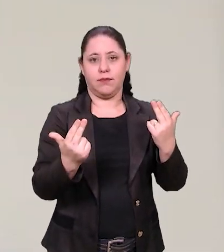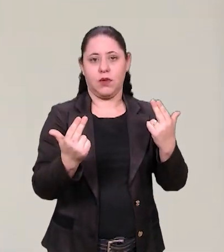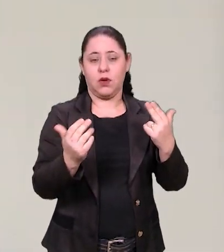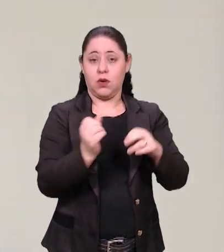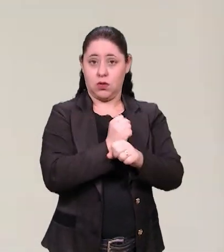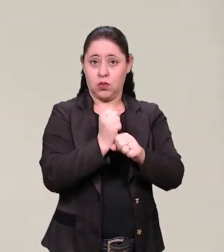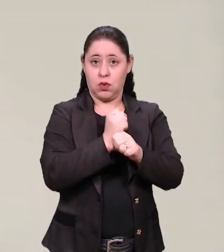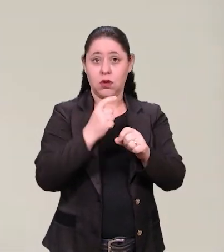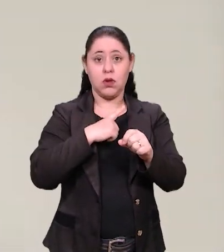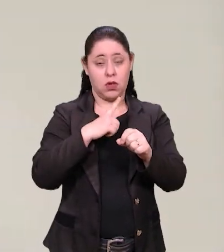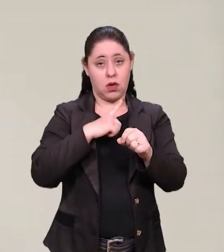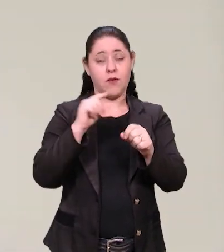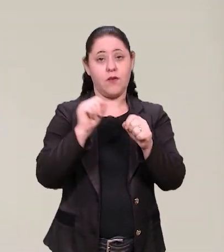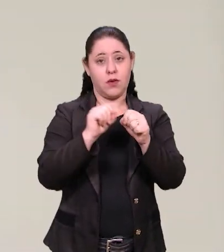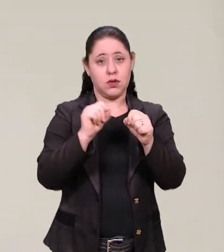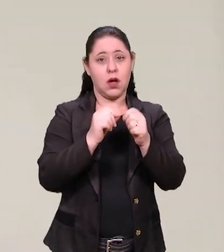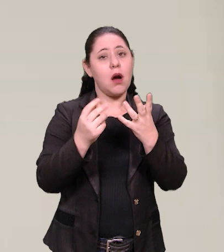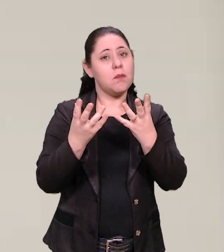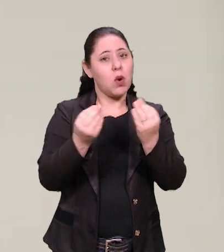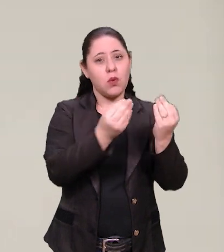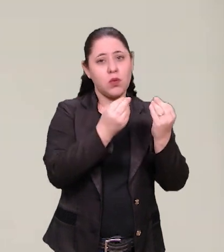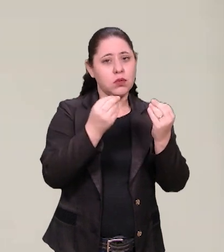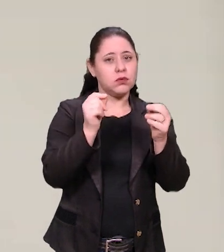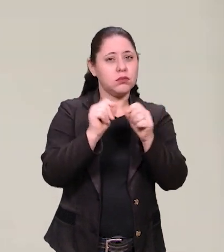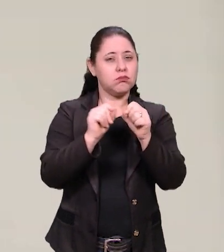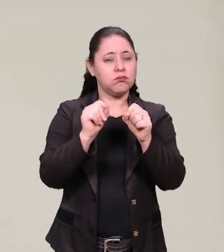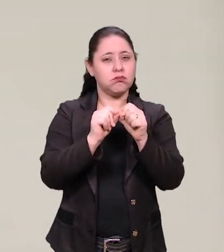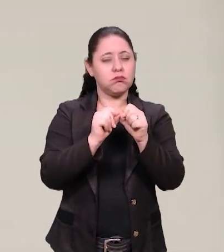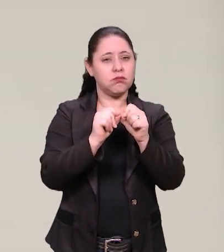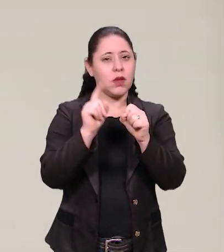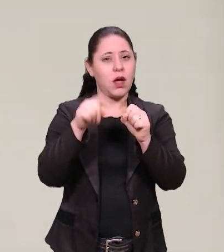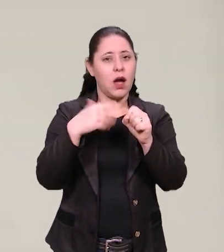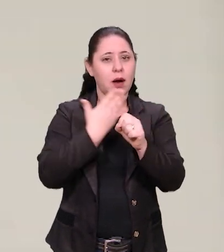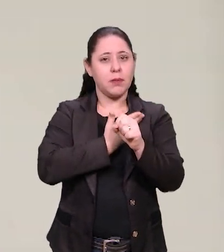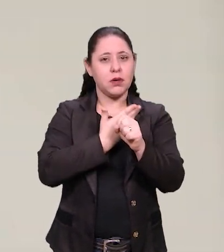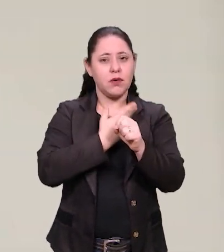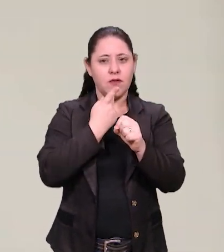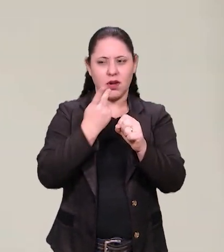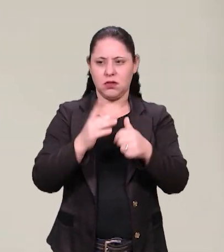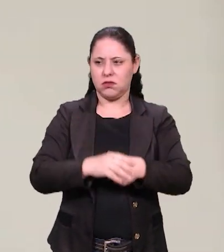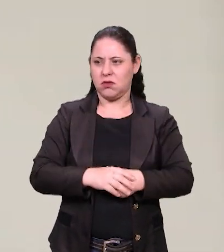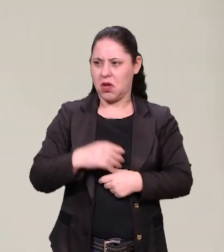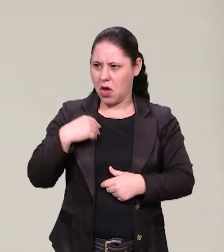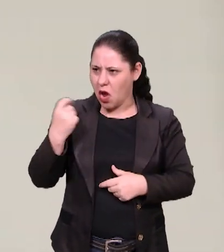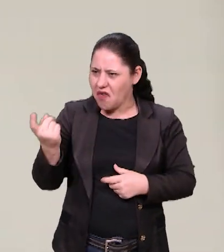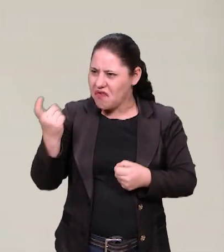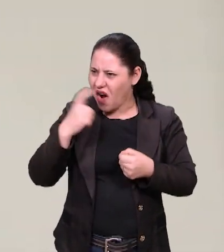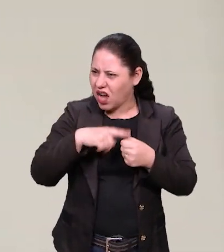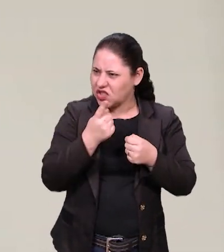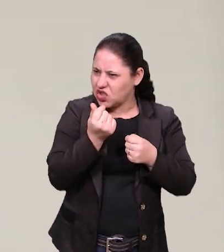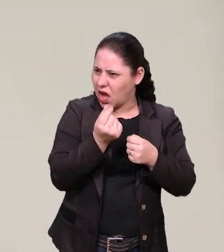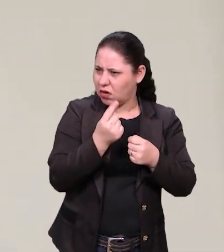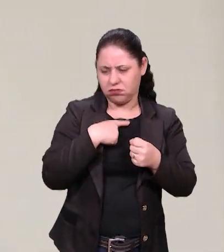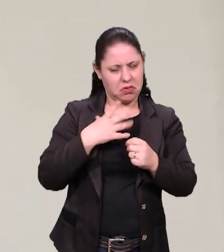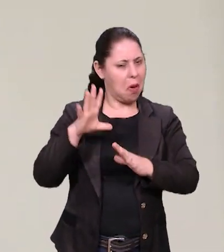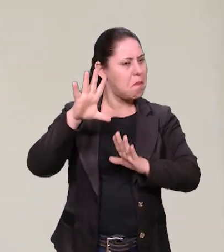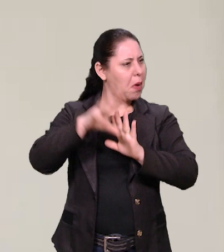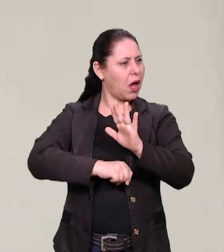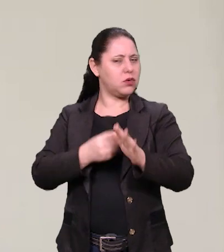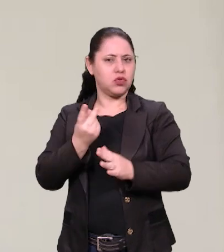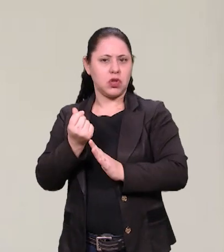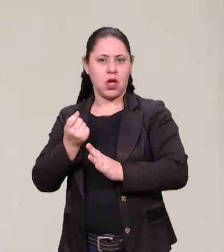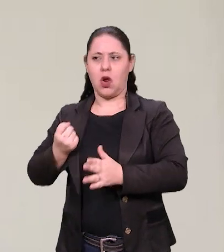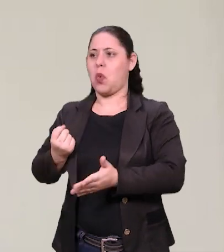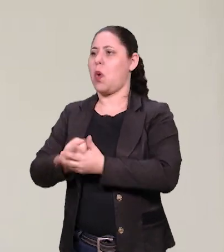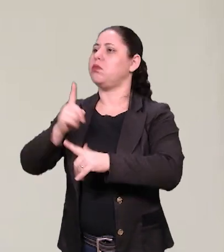né? Muitos que eram amigos, assim, conhecidos, falaram: eu não devolveria, eu ficaria com o dinheiro, teria gastado, né? Mas eu